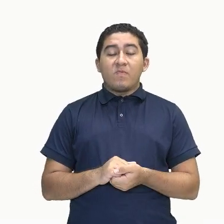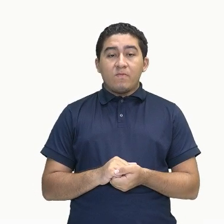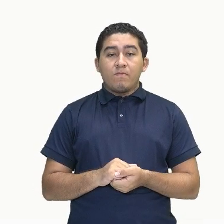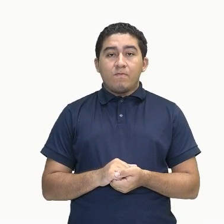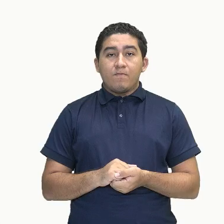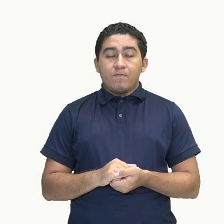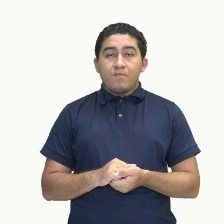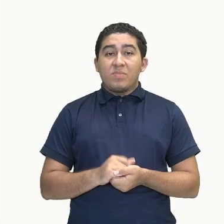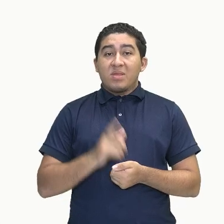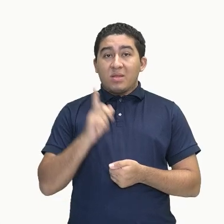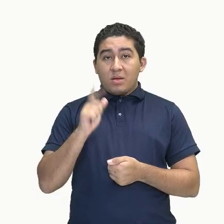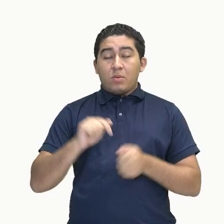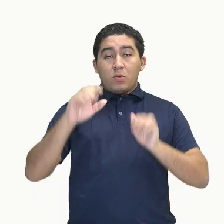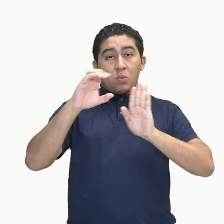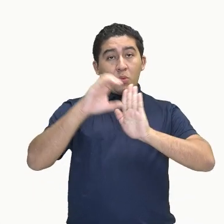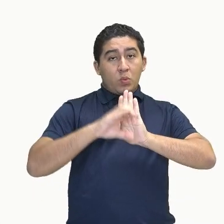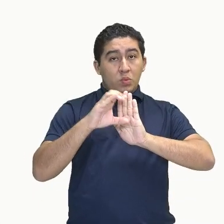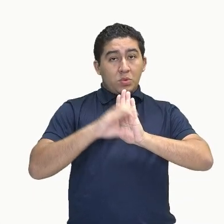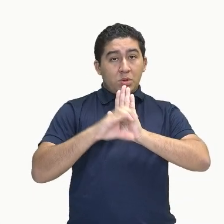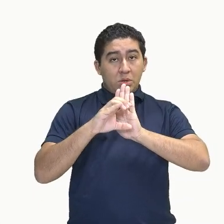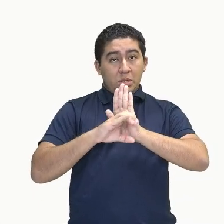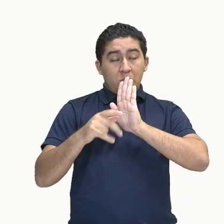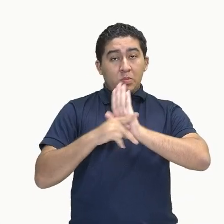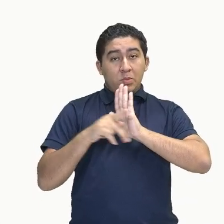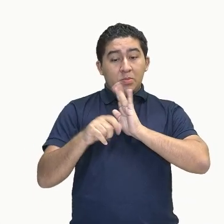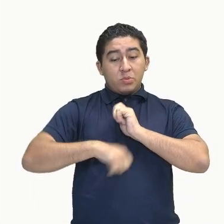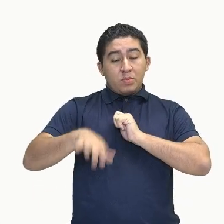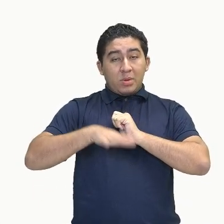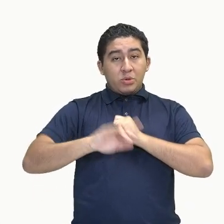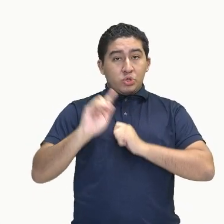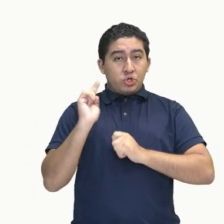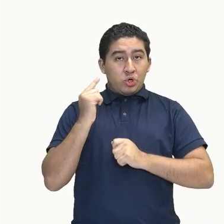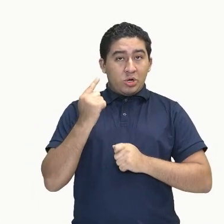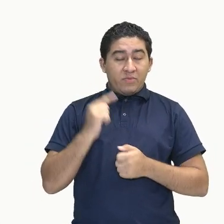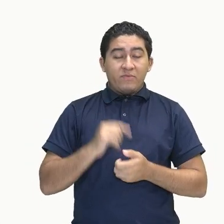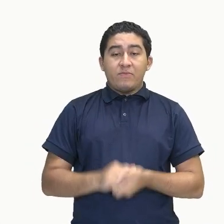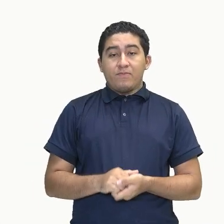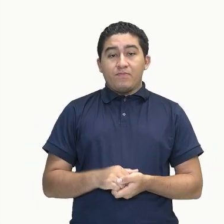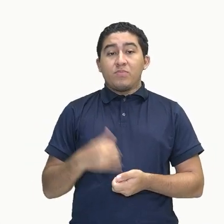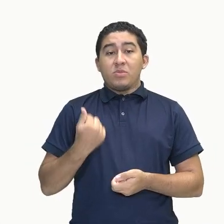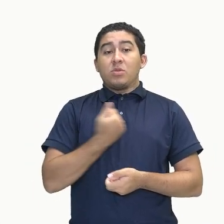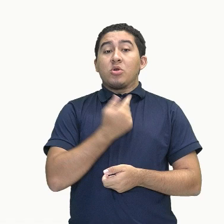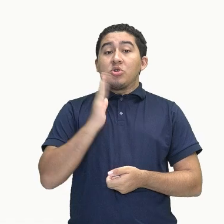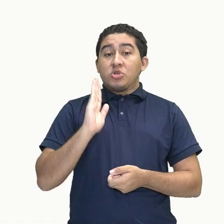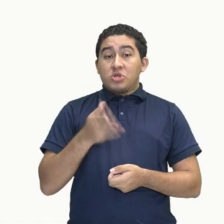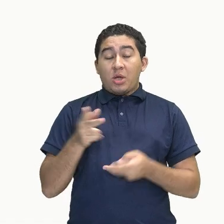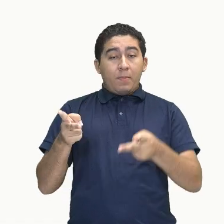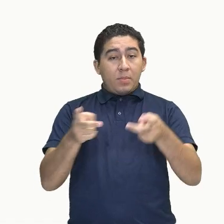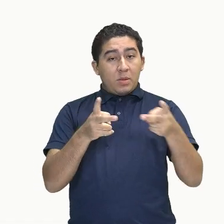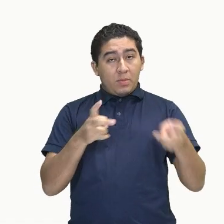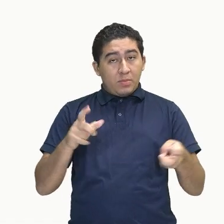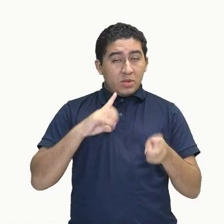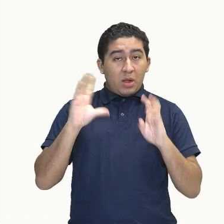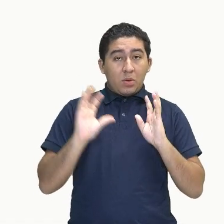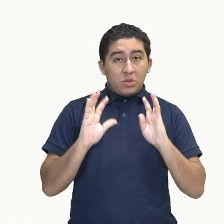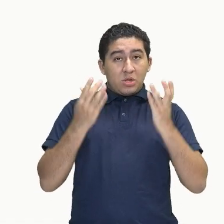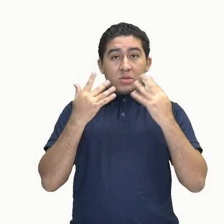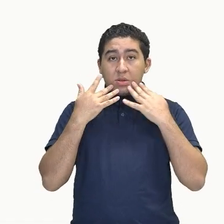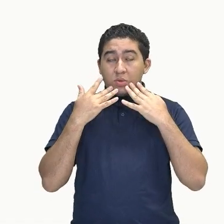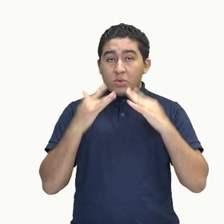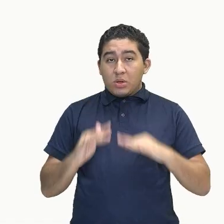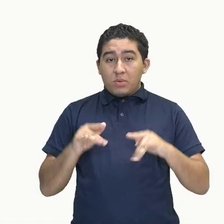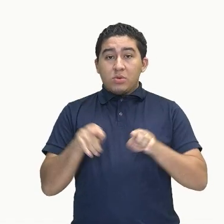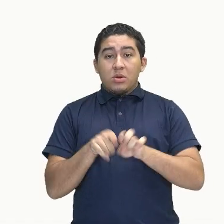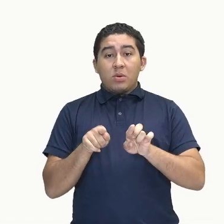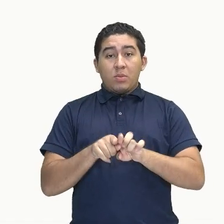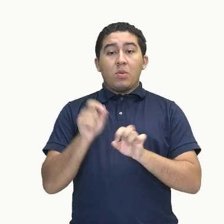o conceito de espaço geográfico, onde nós observamos os fenômenos da natureza, né? E